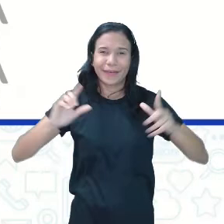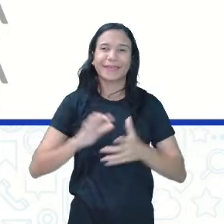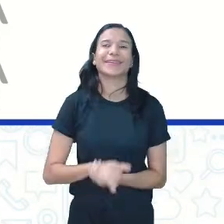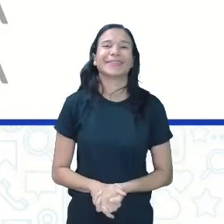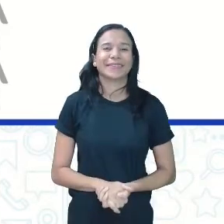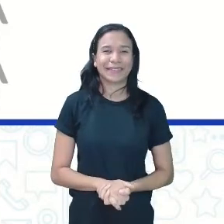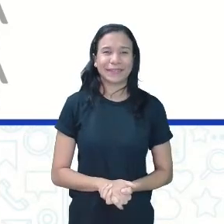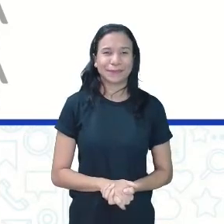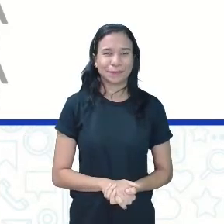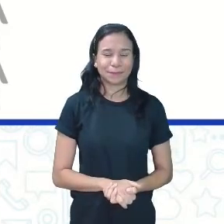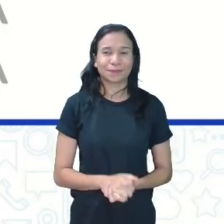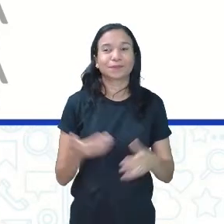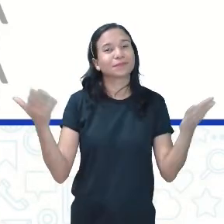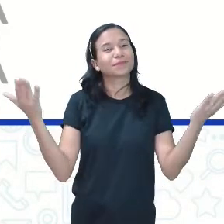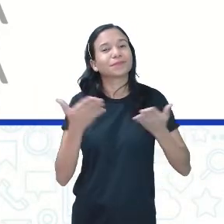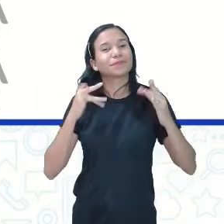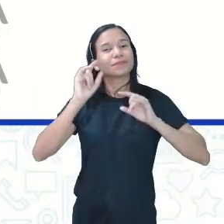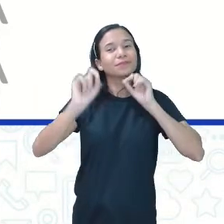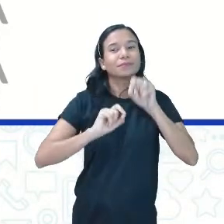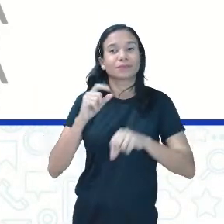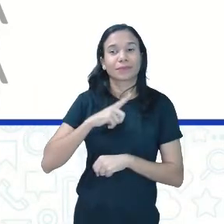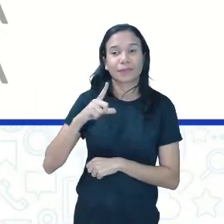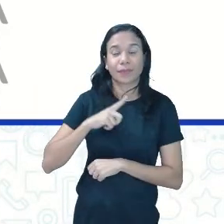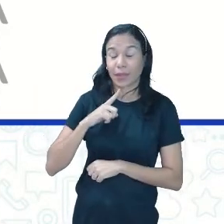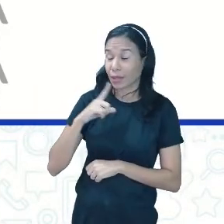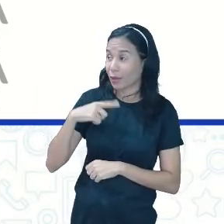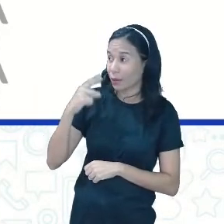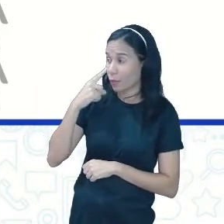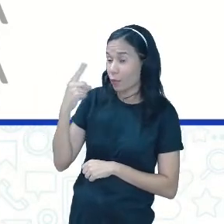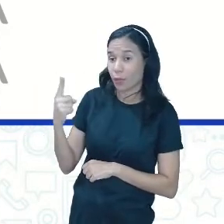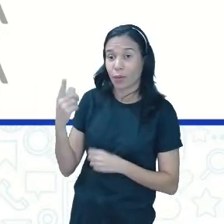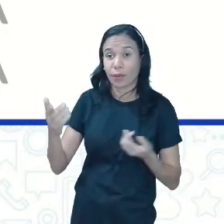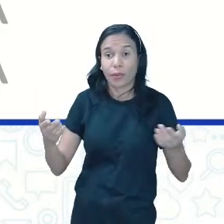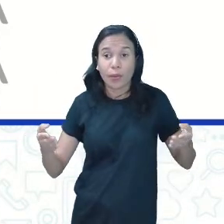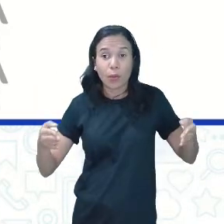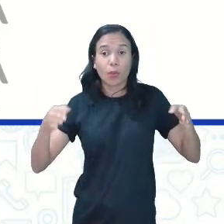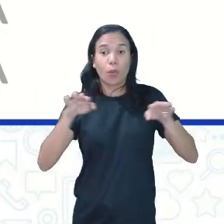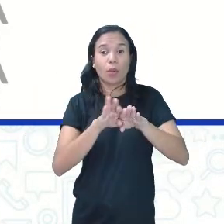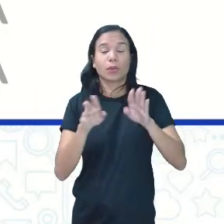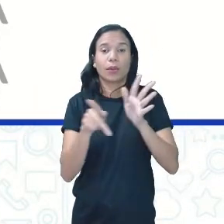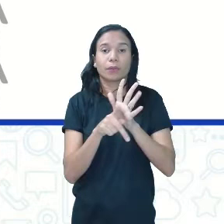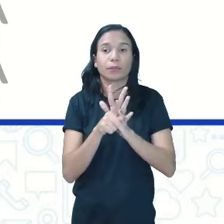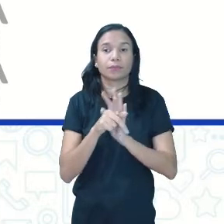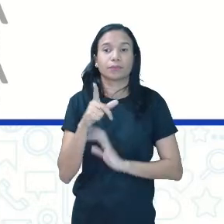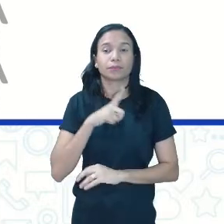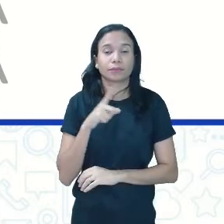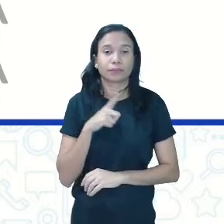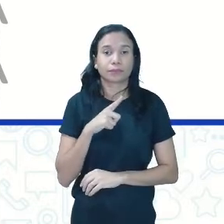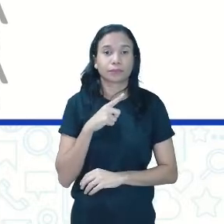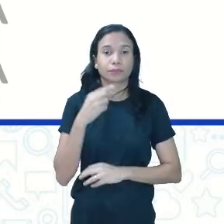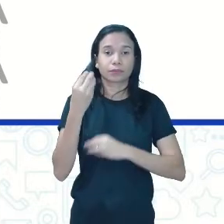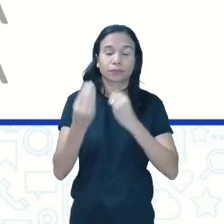favor. Agora a gente tem essa ideia aí de igualdade em relação a